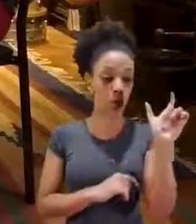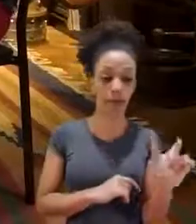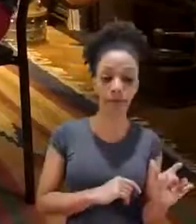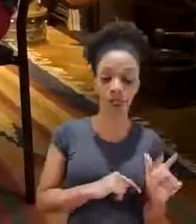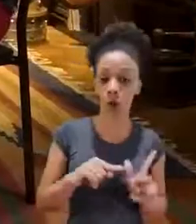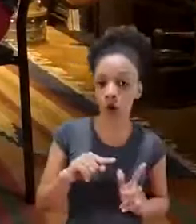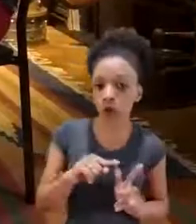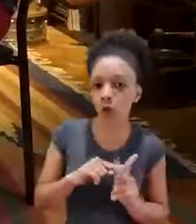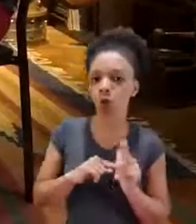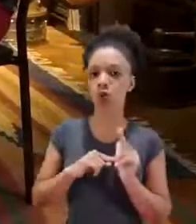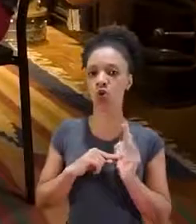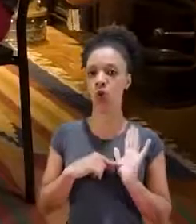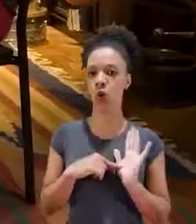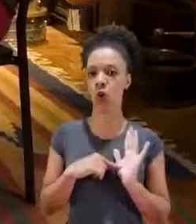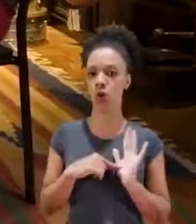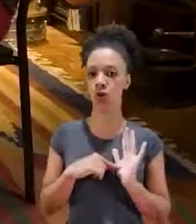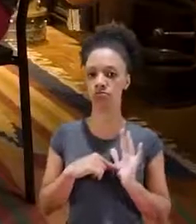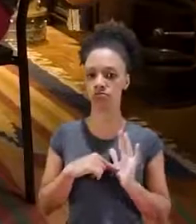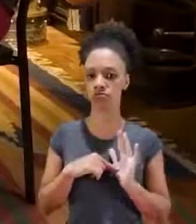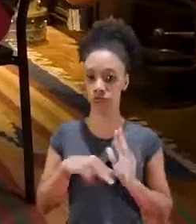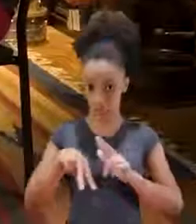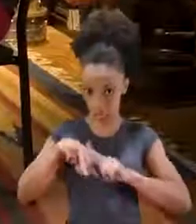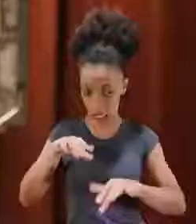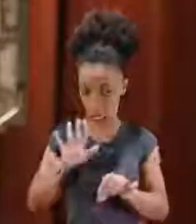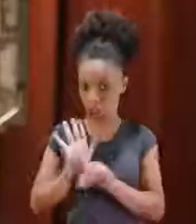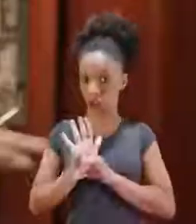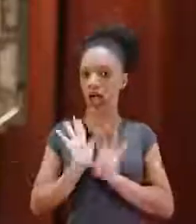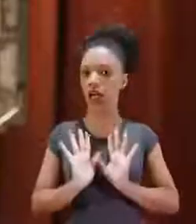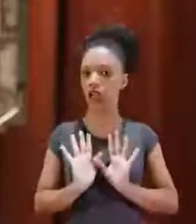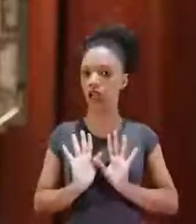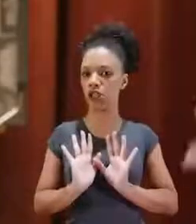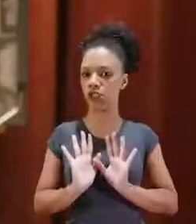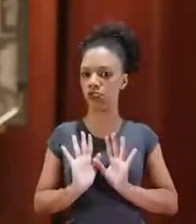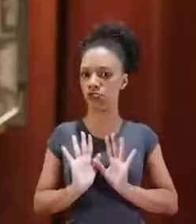que ela já cirurgia da cirurgia já